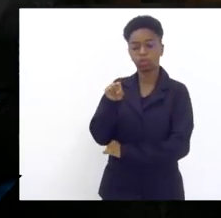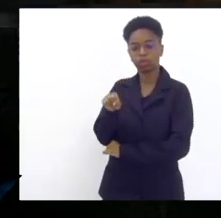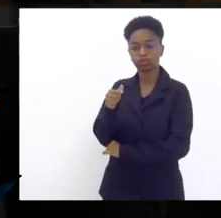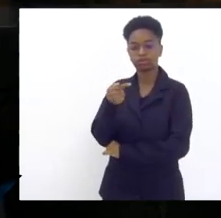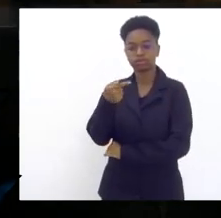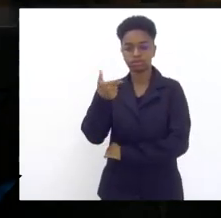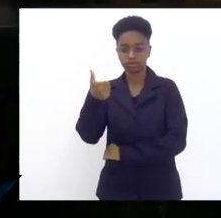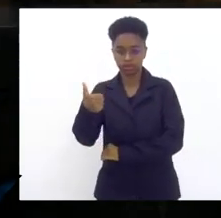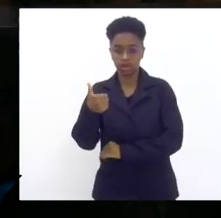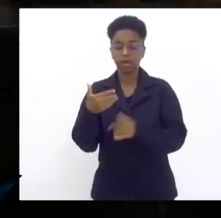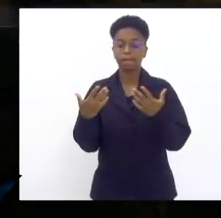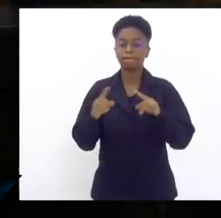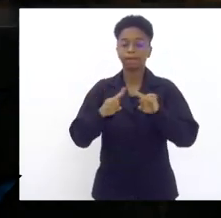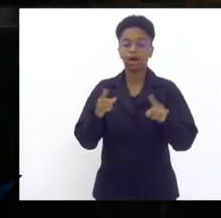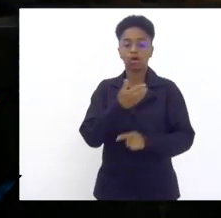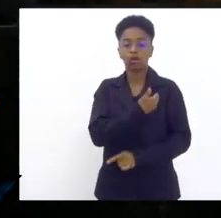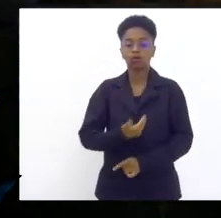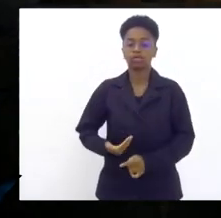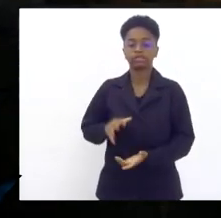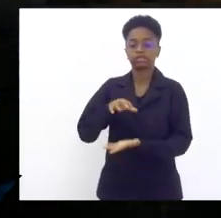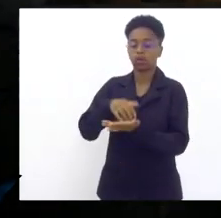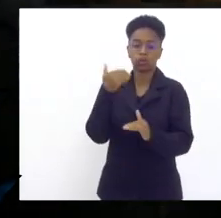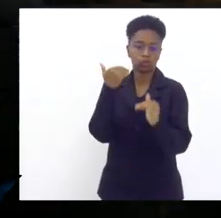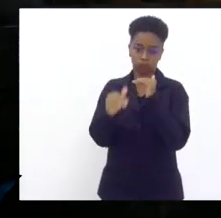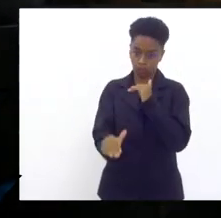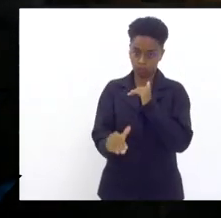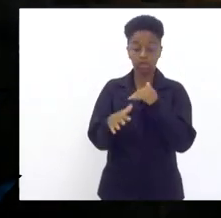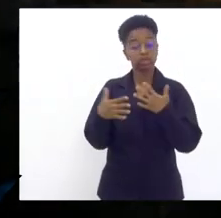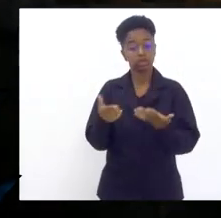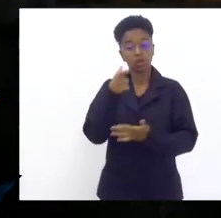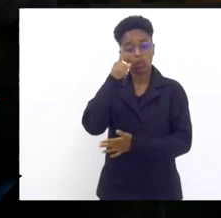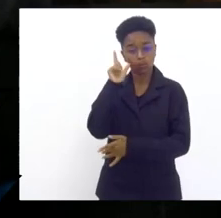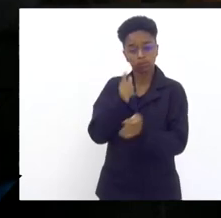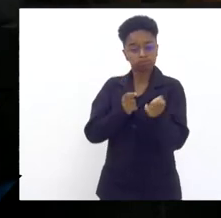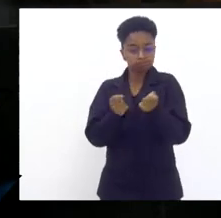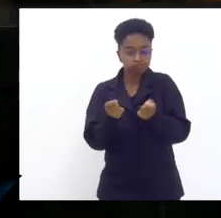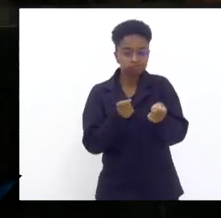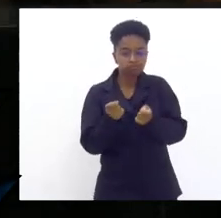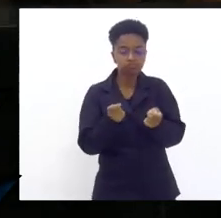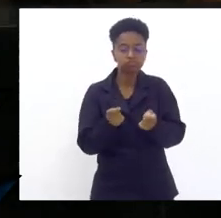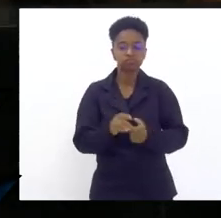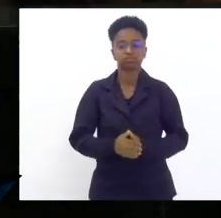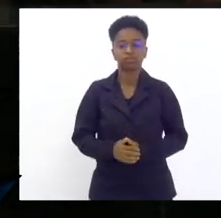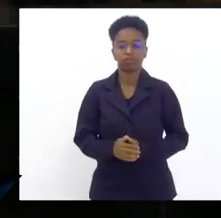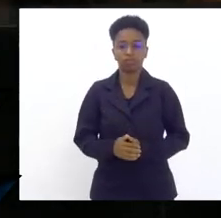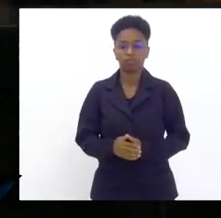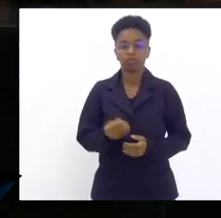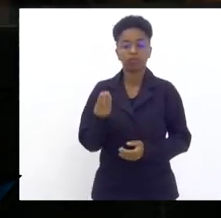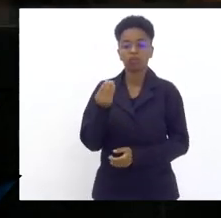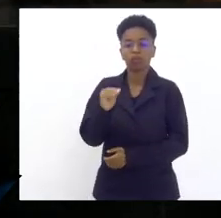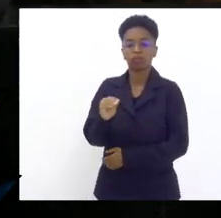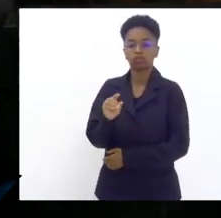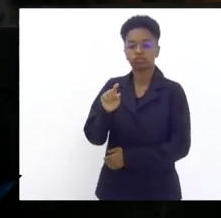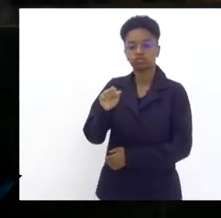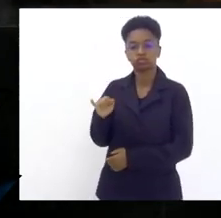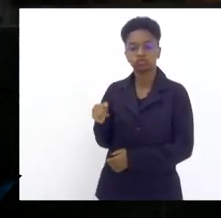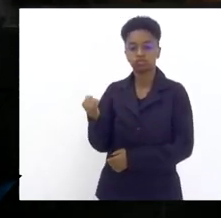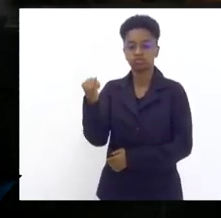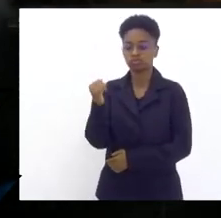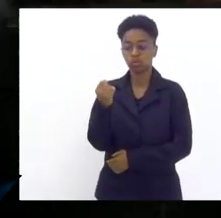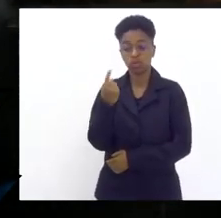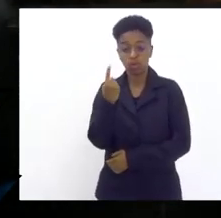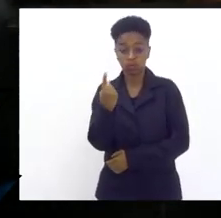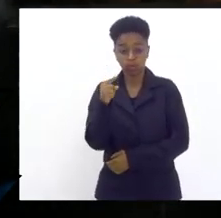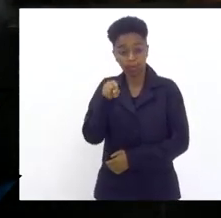e o governo Central não concordou de ontem mediou isso botou o juro a 1.97